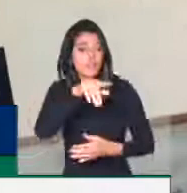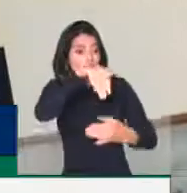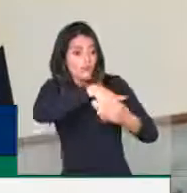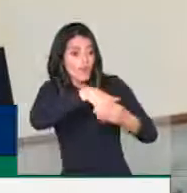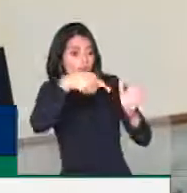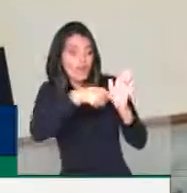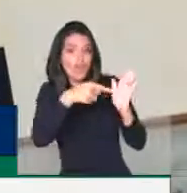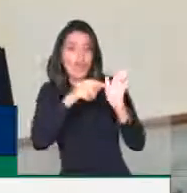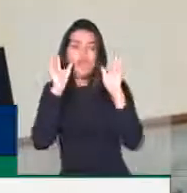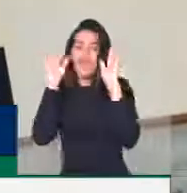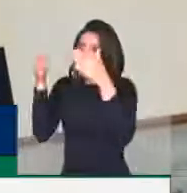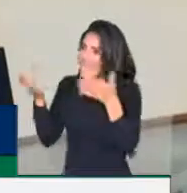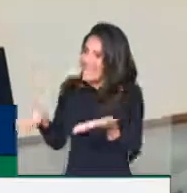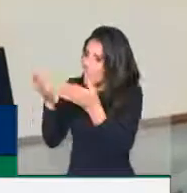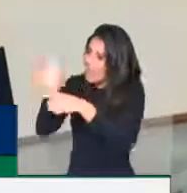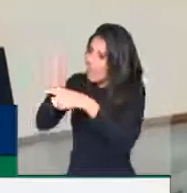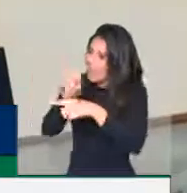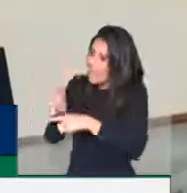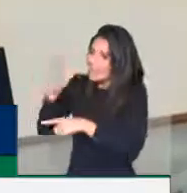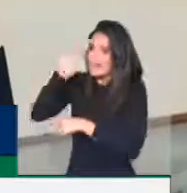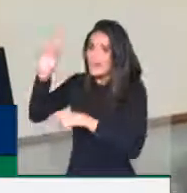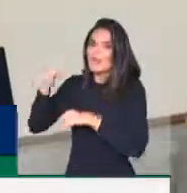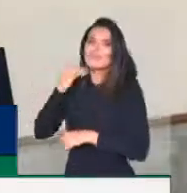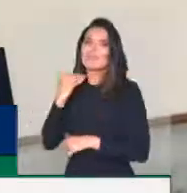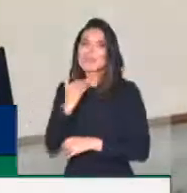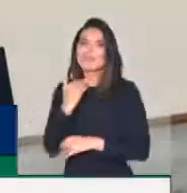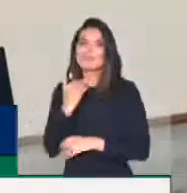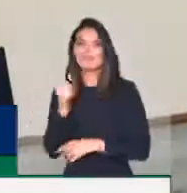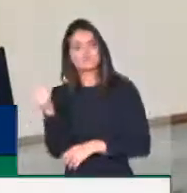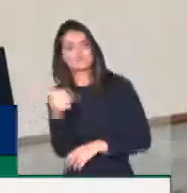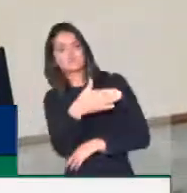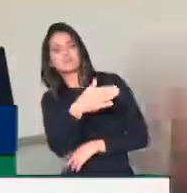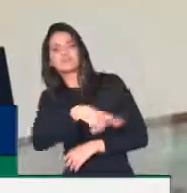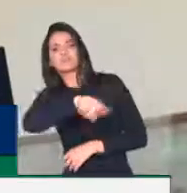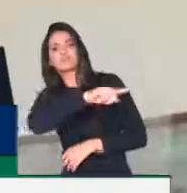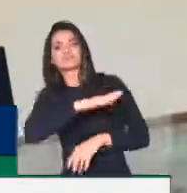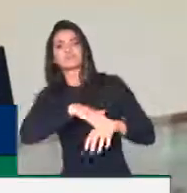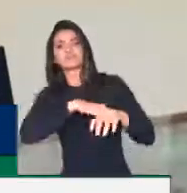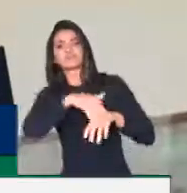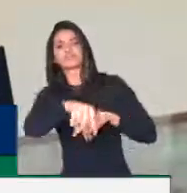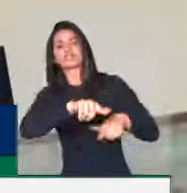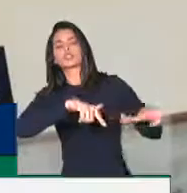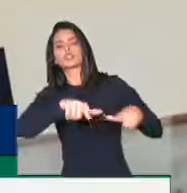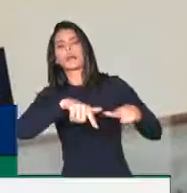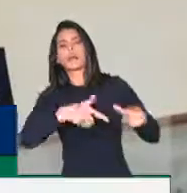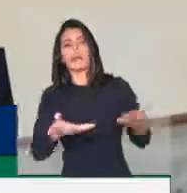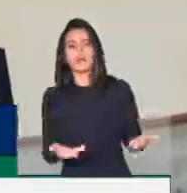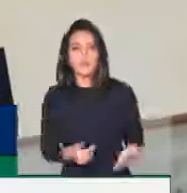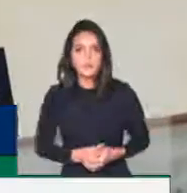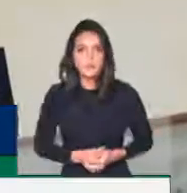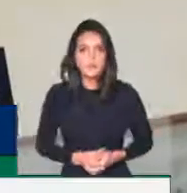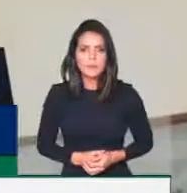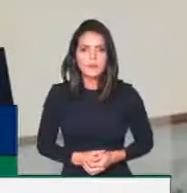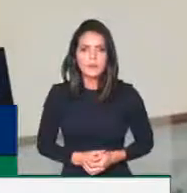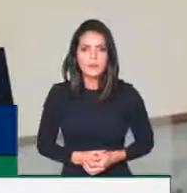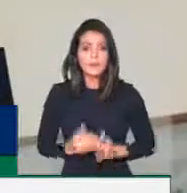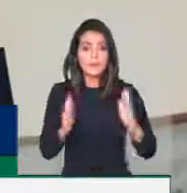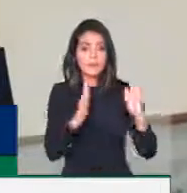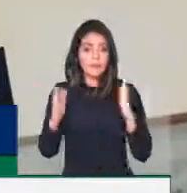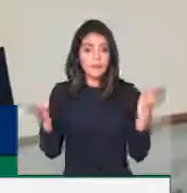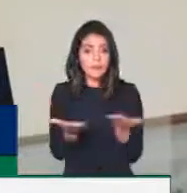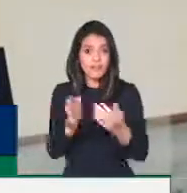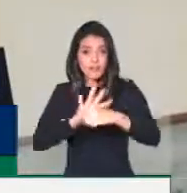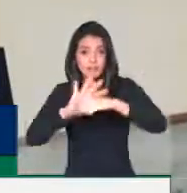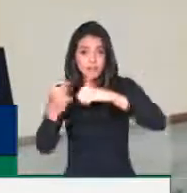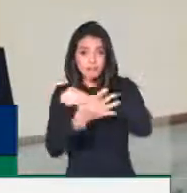dono do banco, protege o dono do banco e prioriza isso à vida do bancário. No momento onde, evidentemente, essa